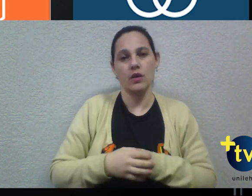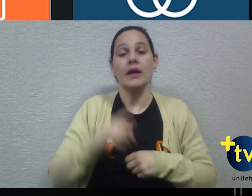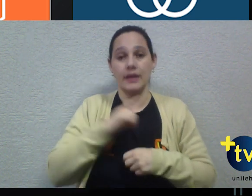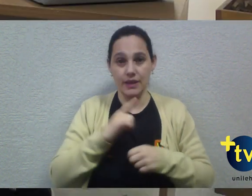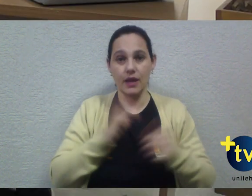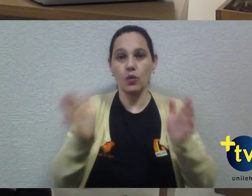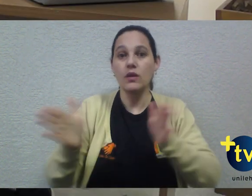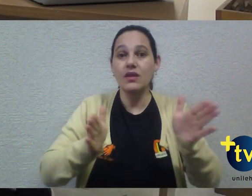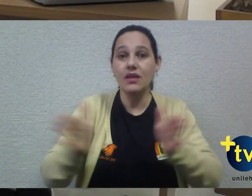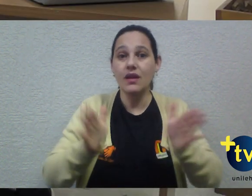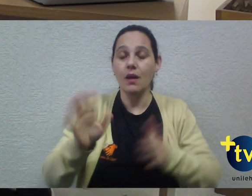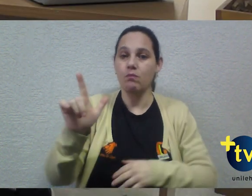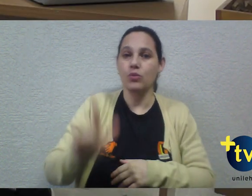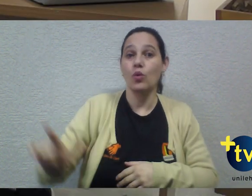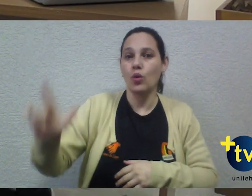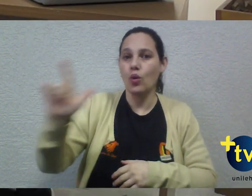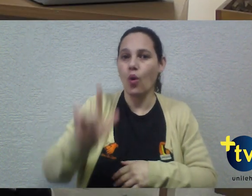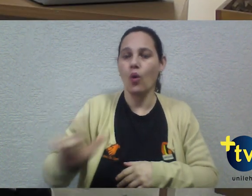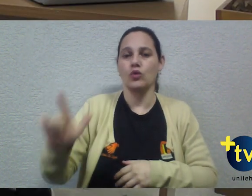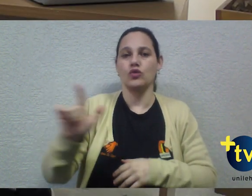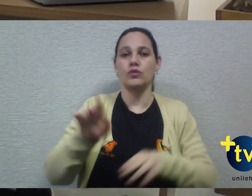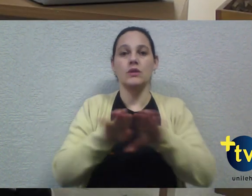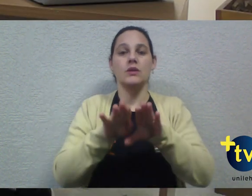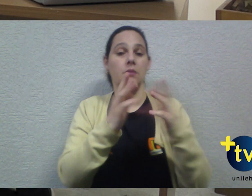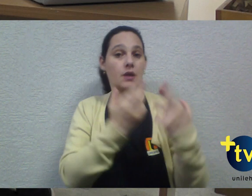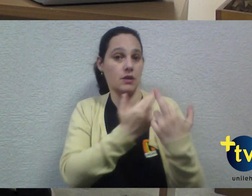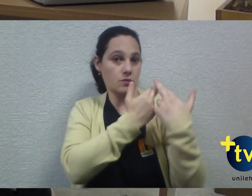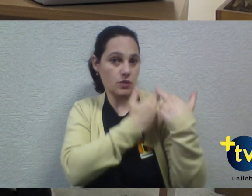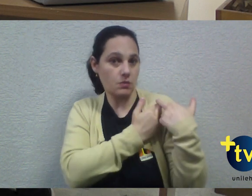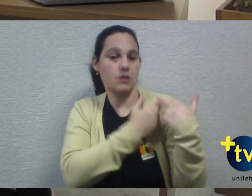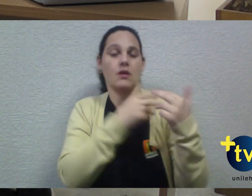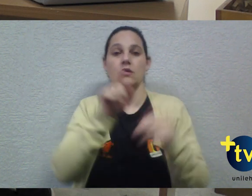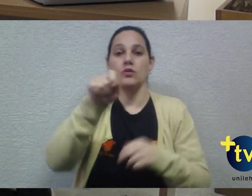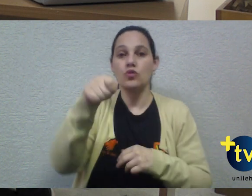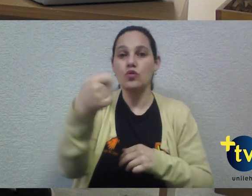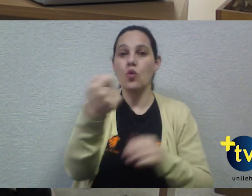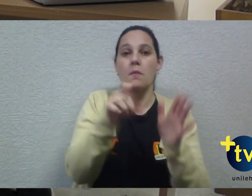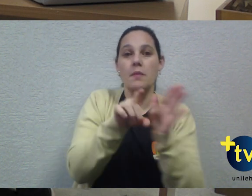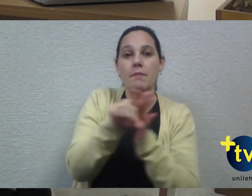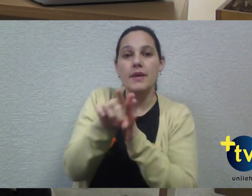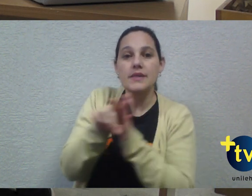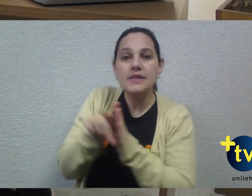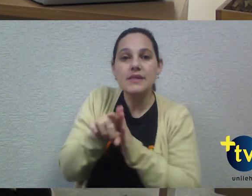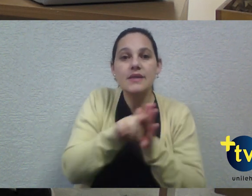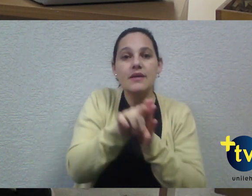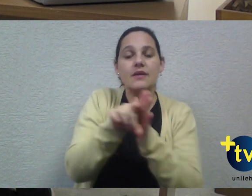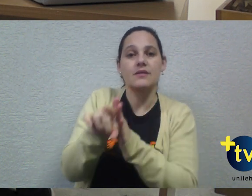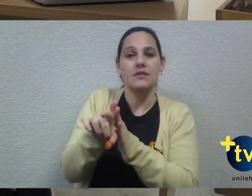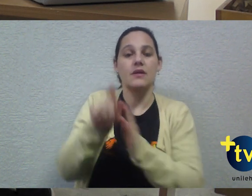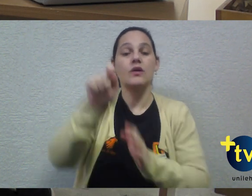só tecnológico, mas possam proporcionar um pouco mais relacionado à responsabilidade da pesquisa, à